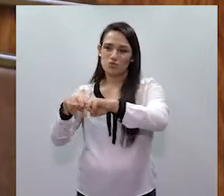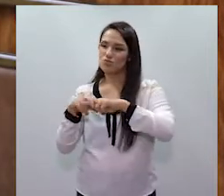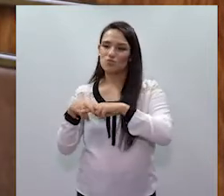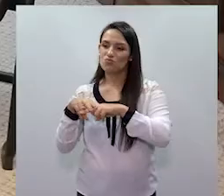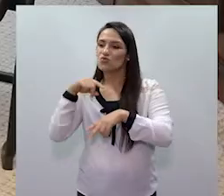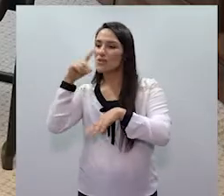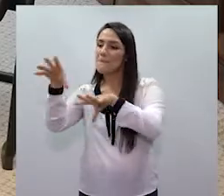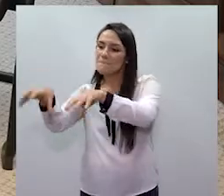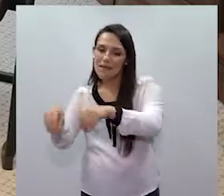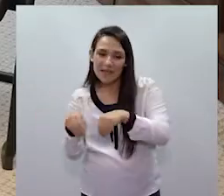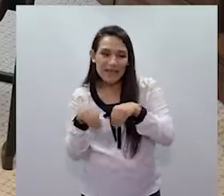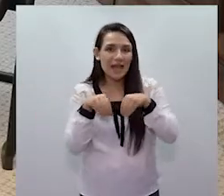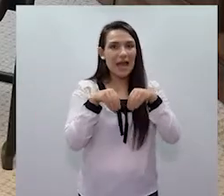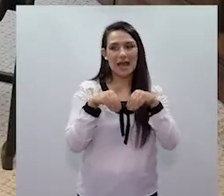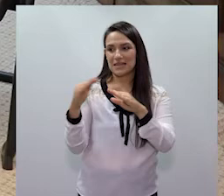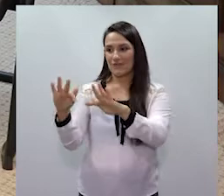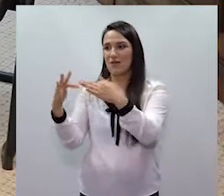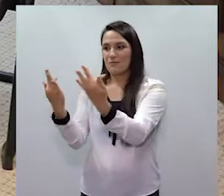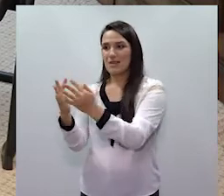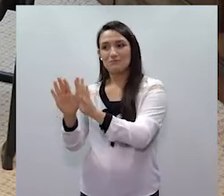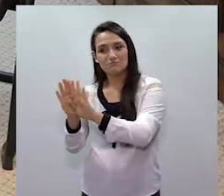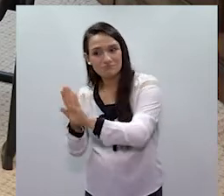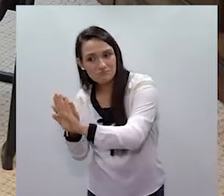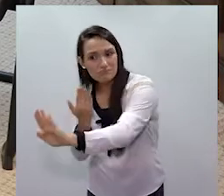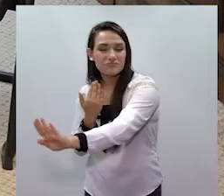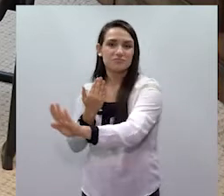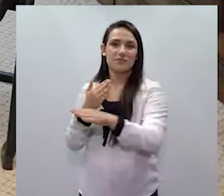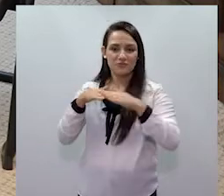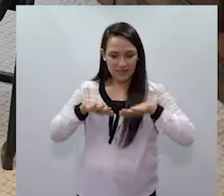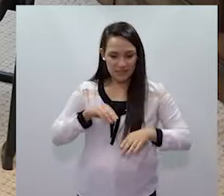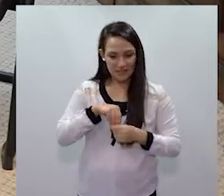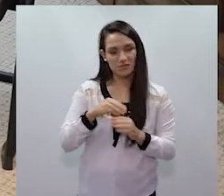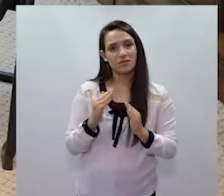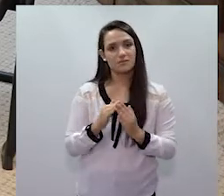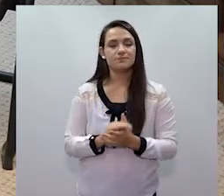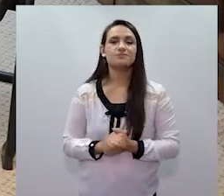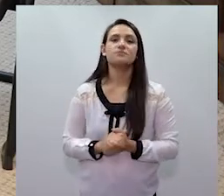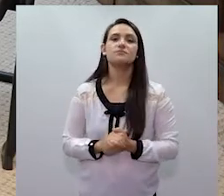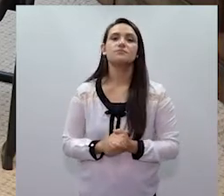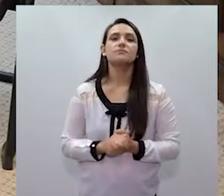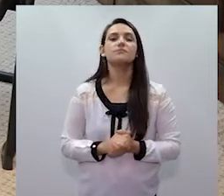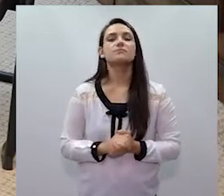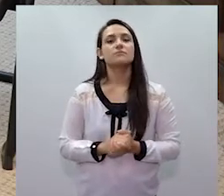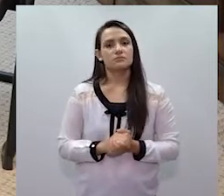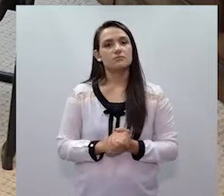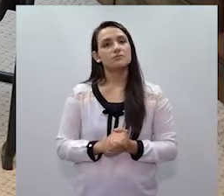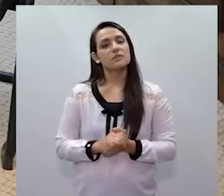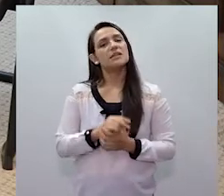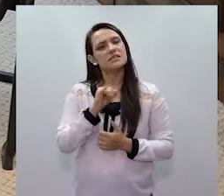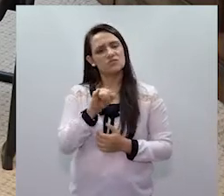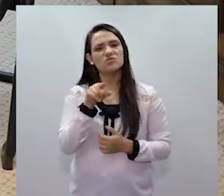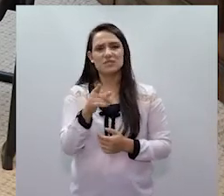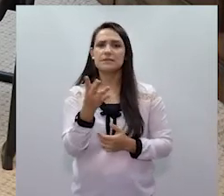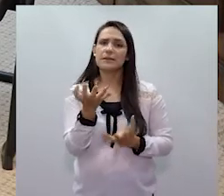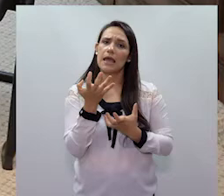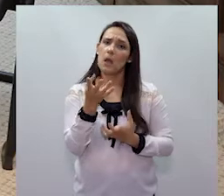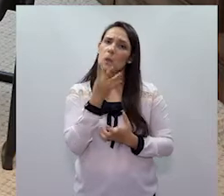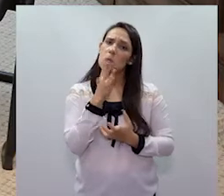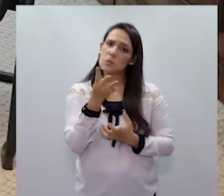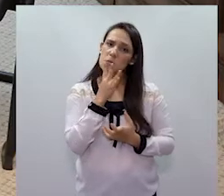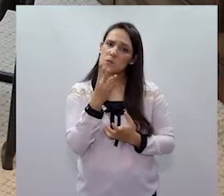deveriam. Bom, para as pessoas conhecerem mais sobre o processo da adoção, né, quando a